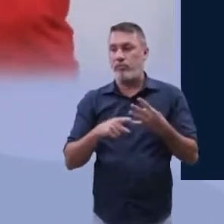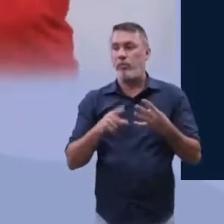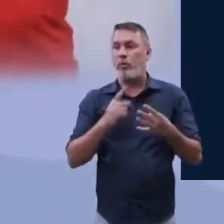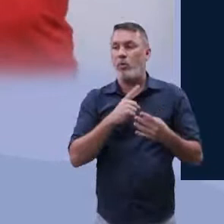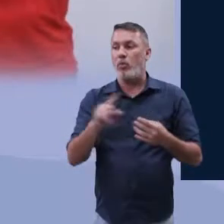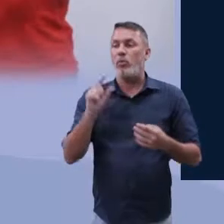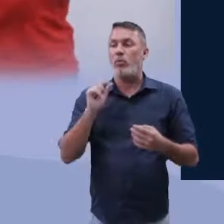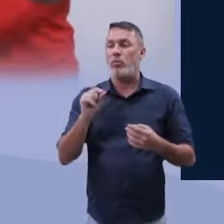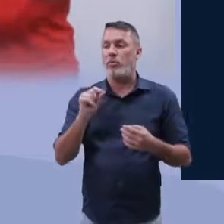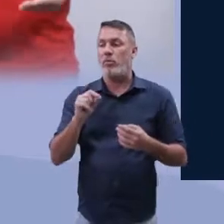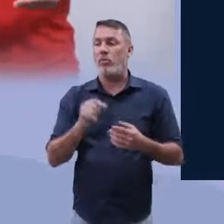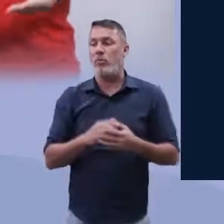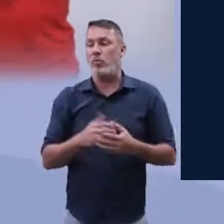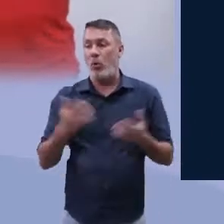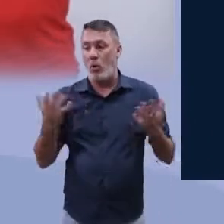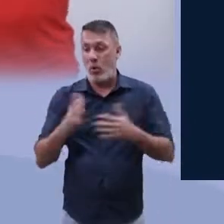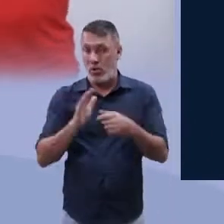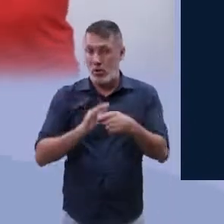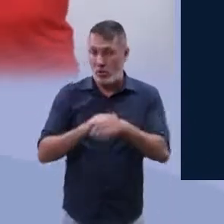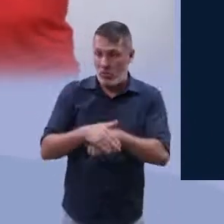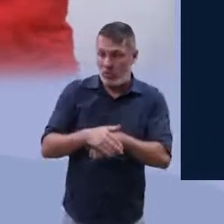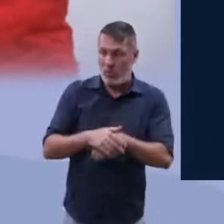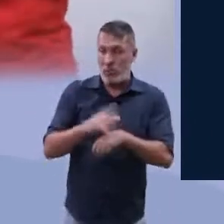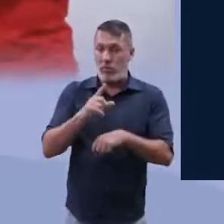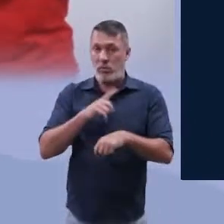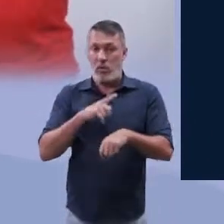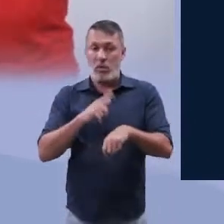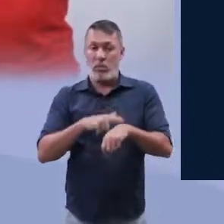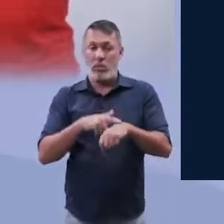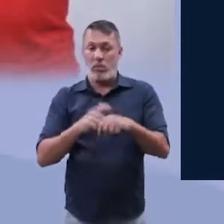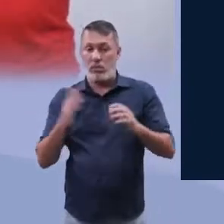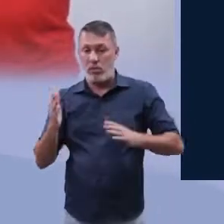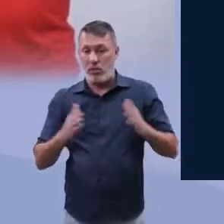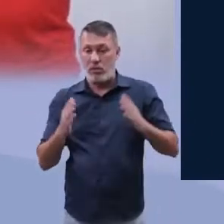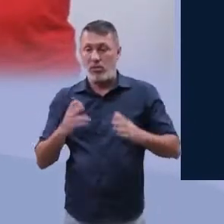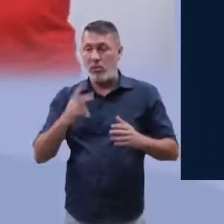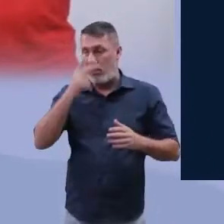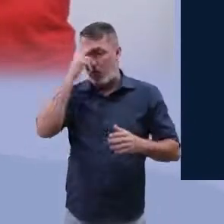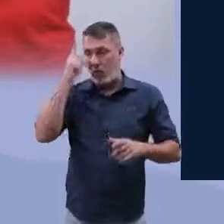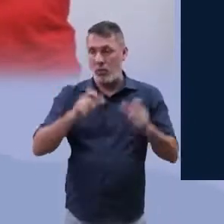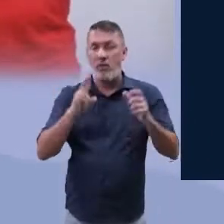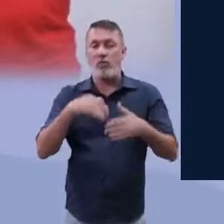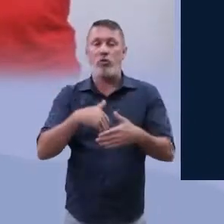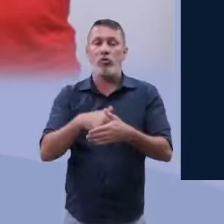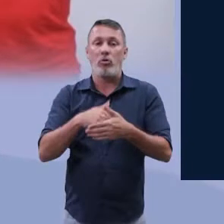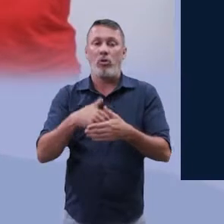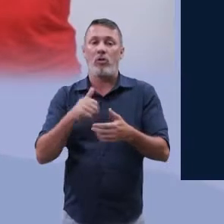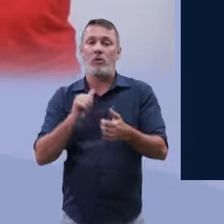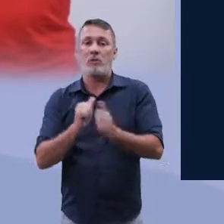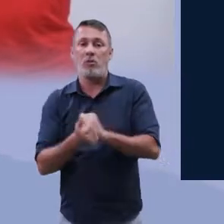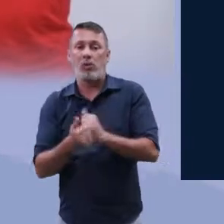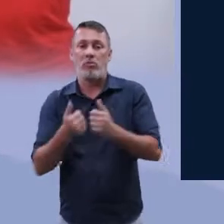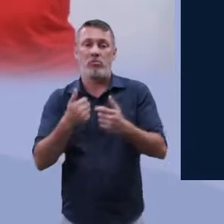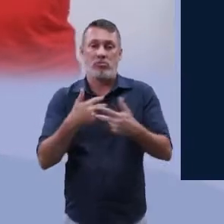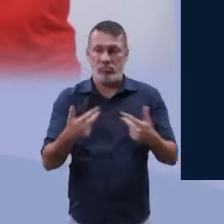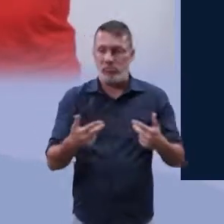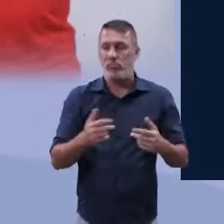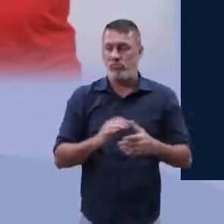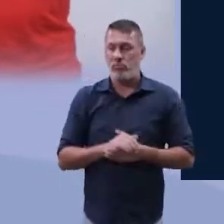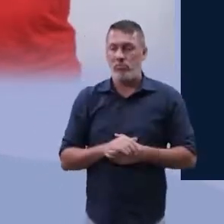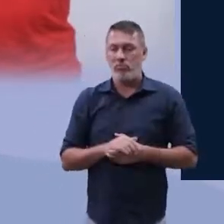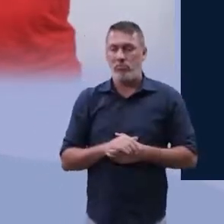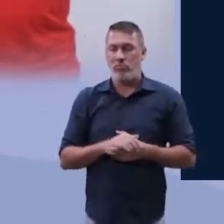to be playing soccer tonight. Então, hoje à noite, durante um tempo, o pessoal vai estar jogando futebol, jogando bola,